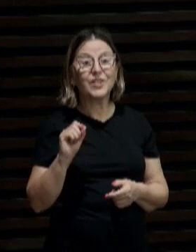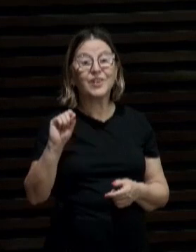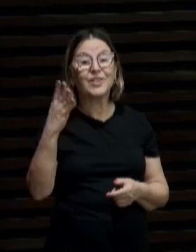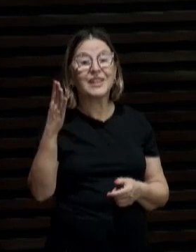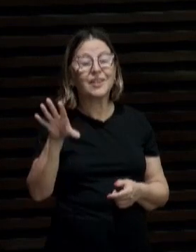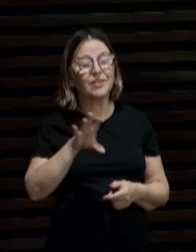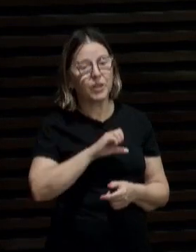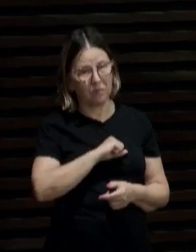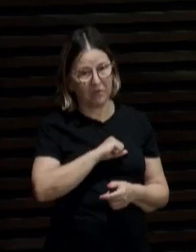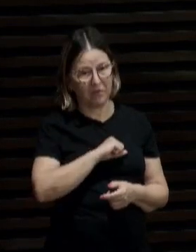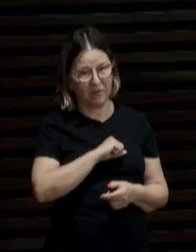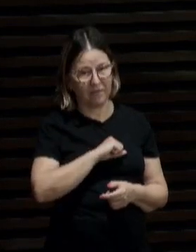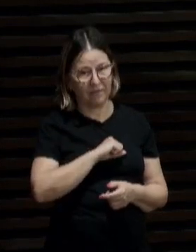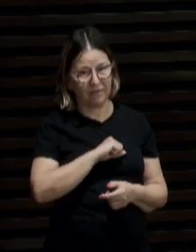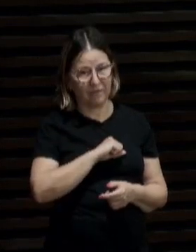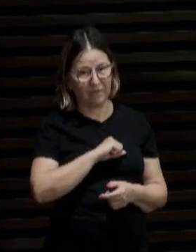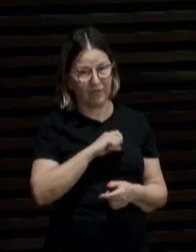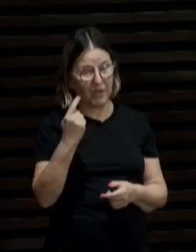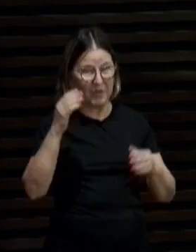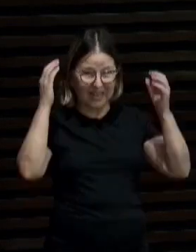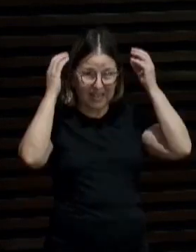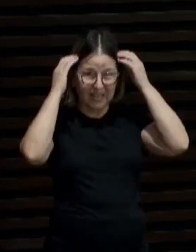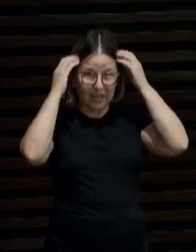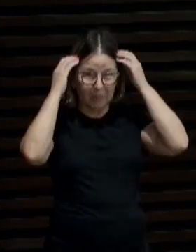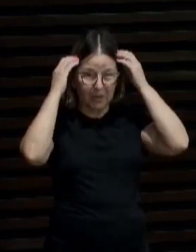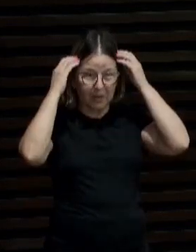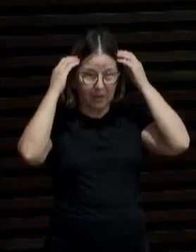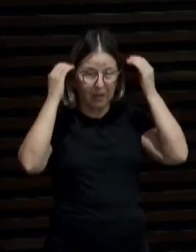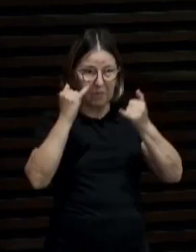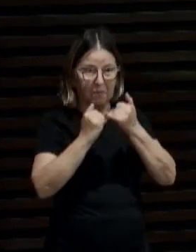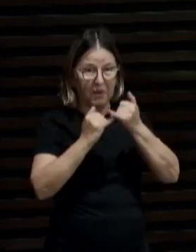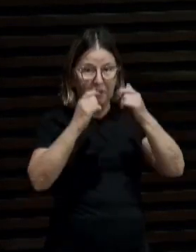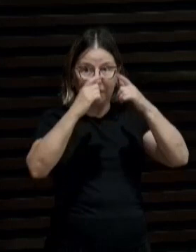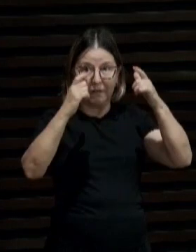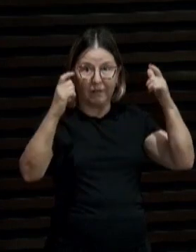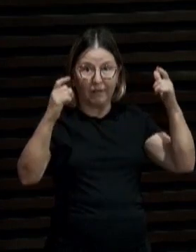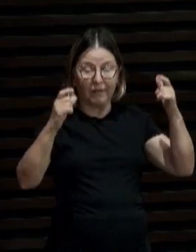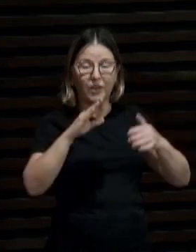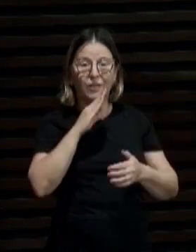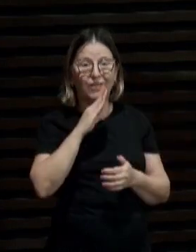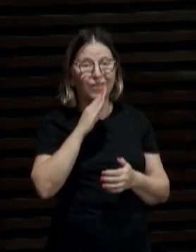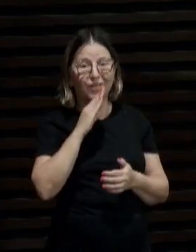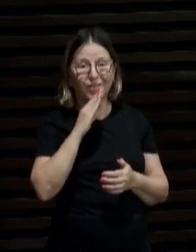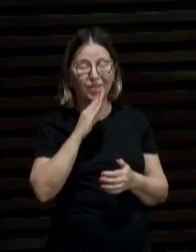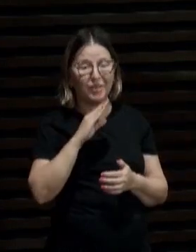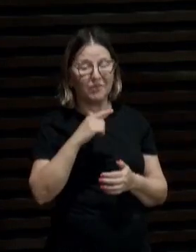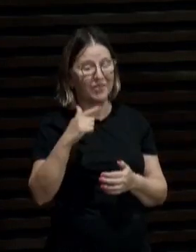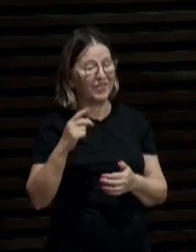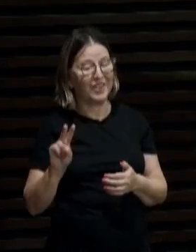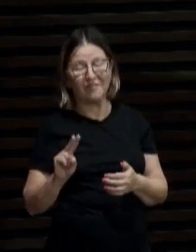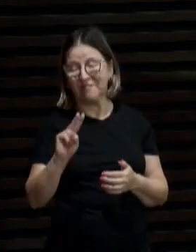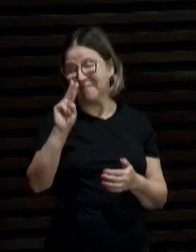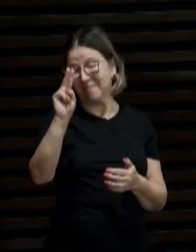Você fica com um cabeção desse tamanho de teologia, fica parecendo girino, né? A cabeça é grande e o corpo é pequenininho, assim, não tem